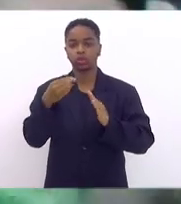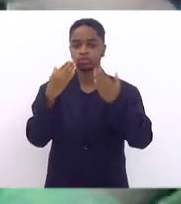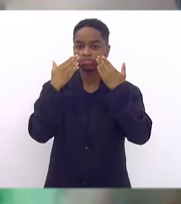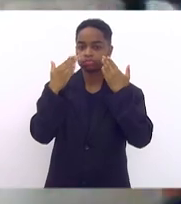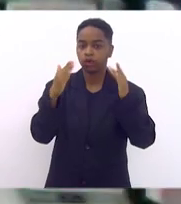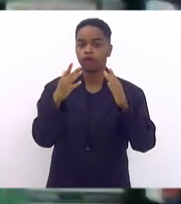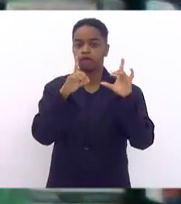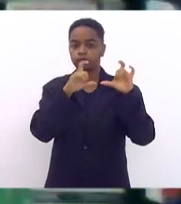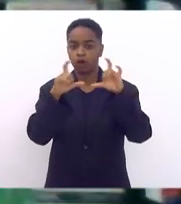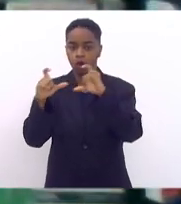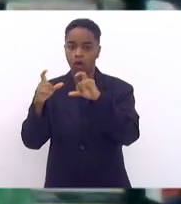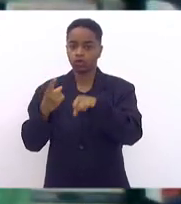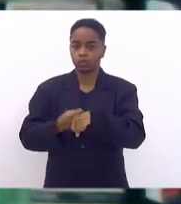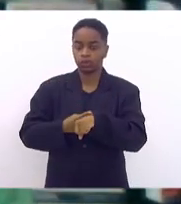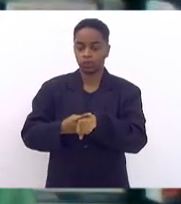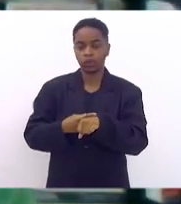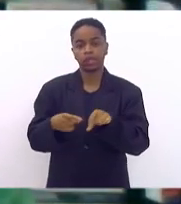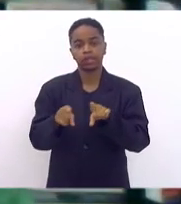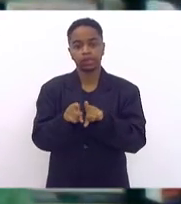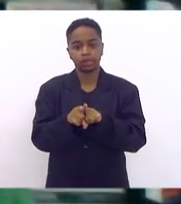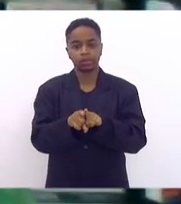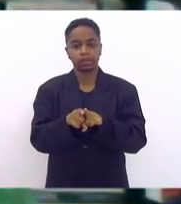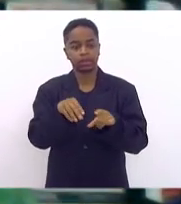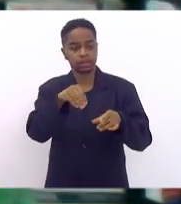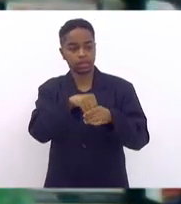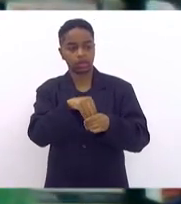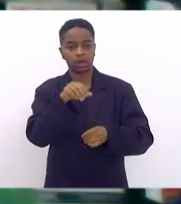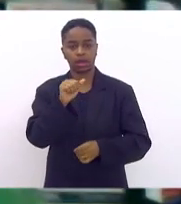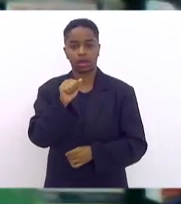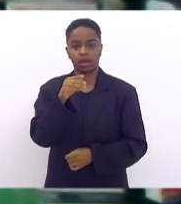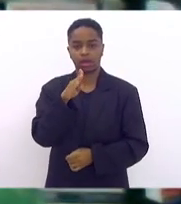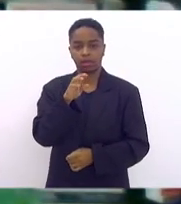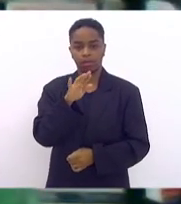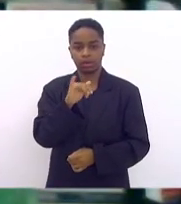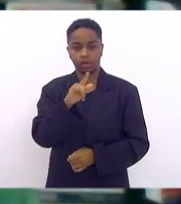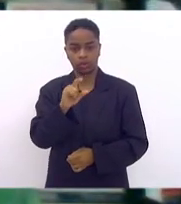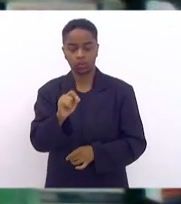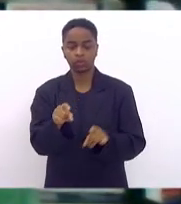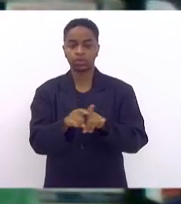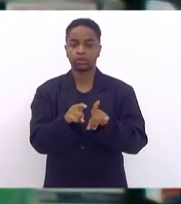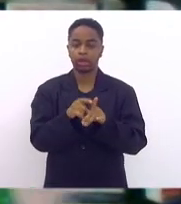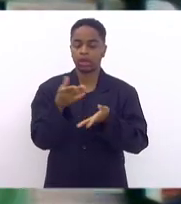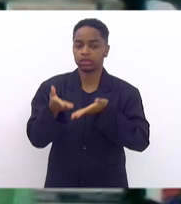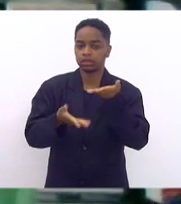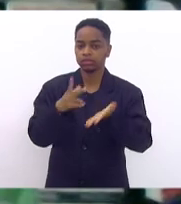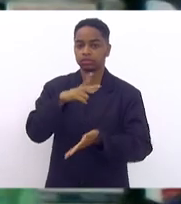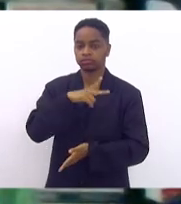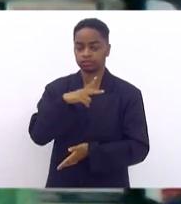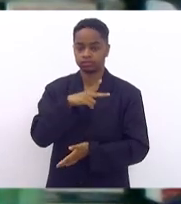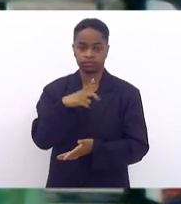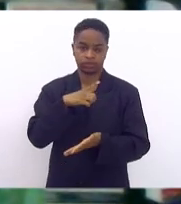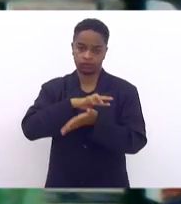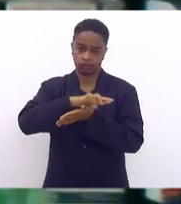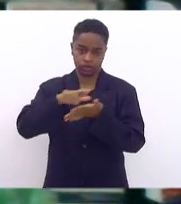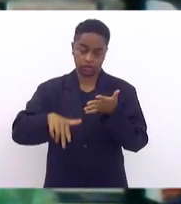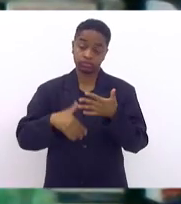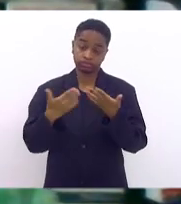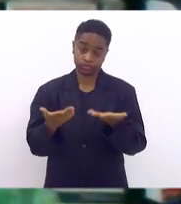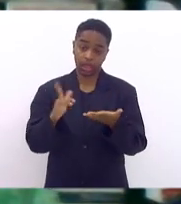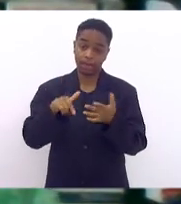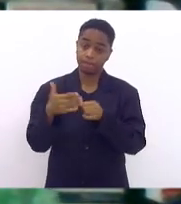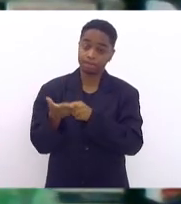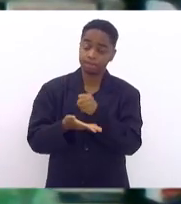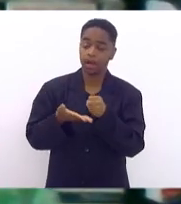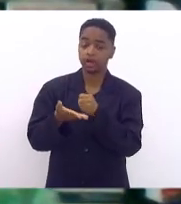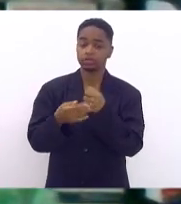tá. E vem de todos os lados, vem dos abrigos quando a gente vai, vem dos meus atendimentos particulares. Então, assim, é o básico,